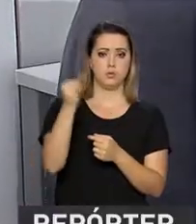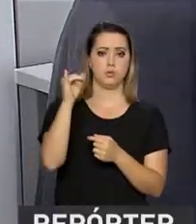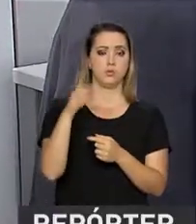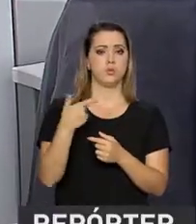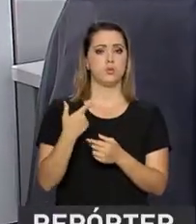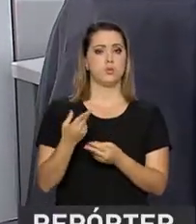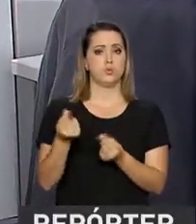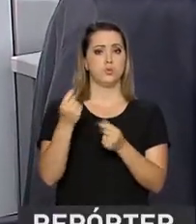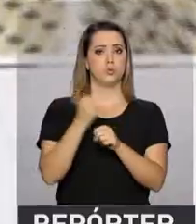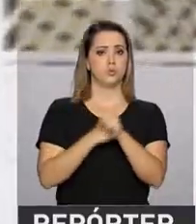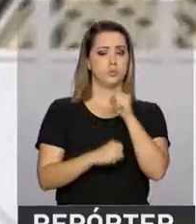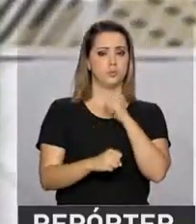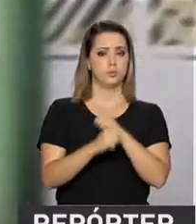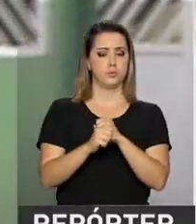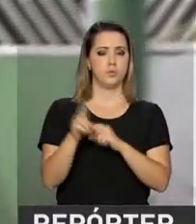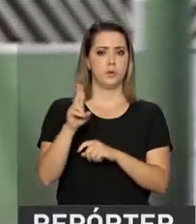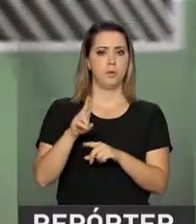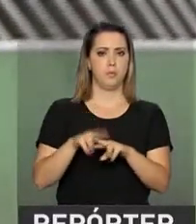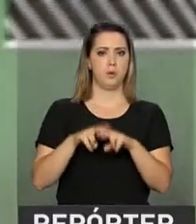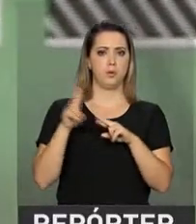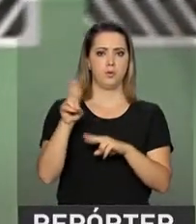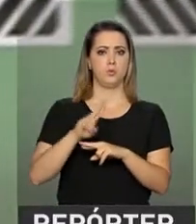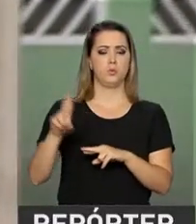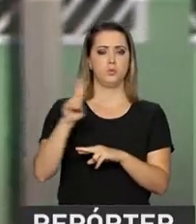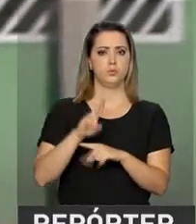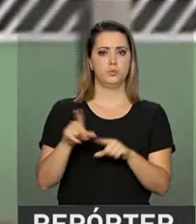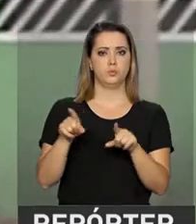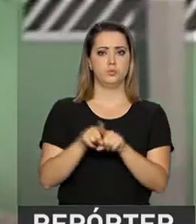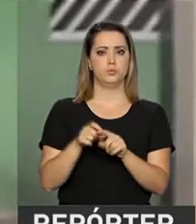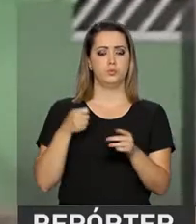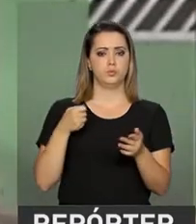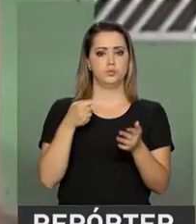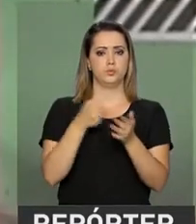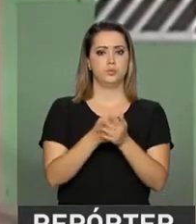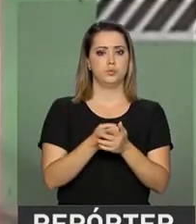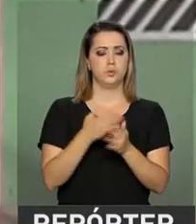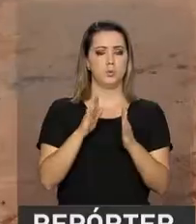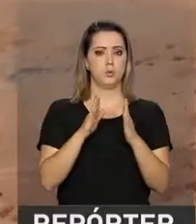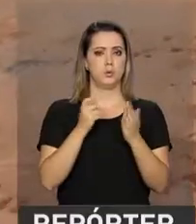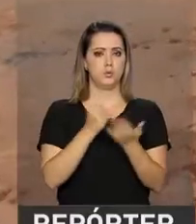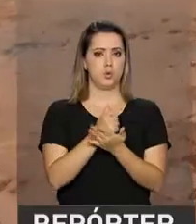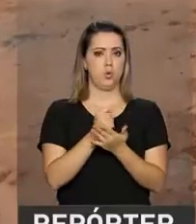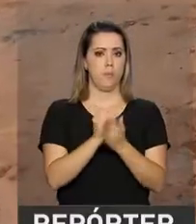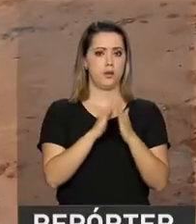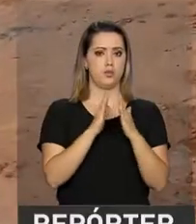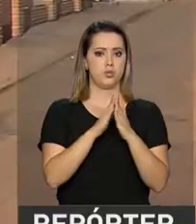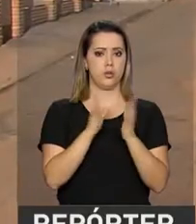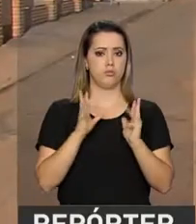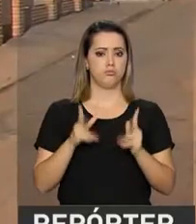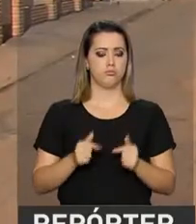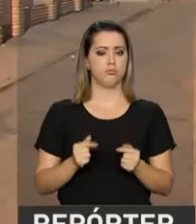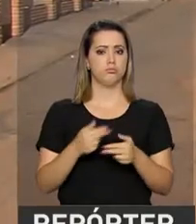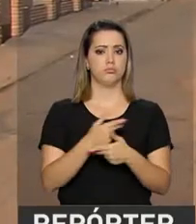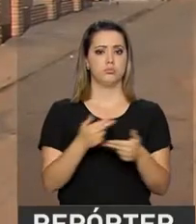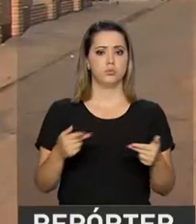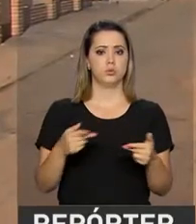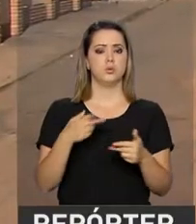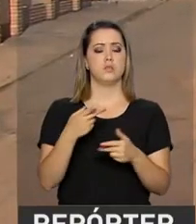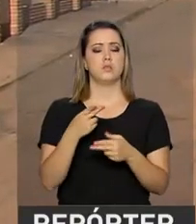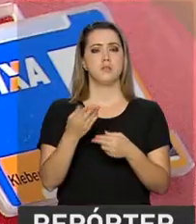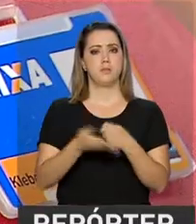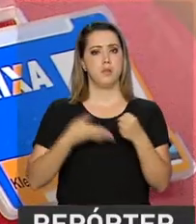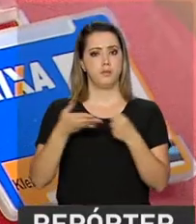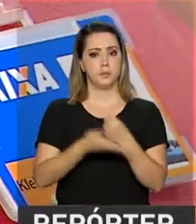financeiro anterior pelo uso dos recursos no financiamento de programas de habitação saneamento básico e infraestrutura urbana